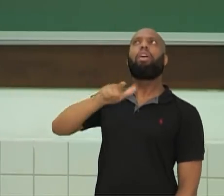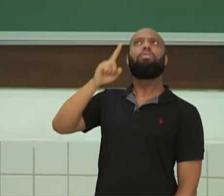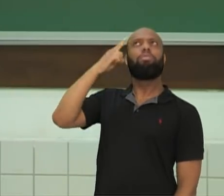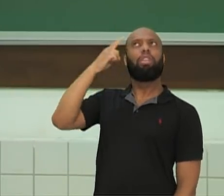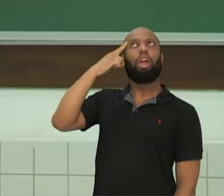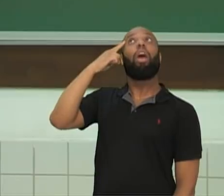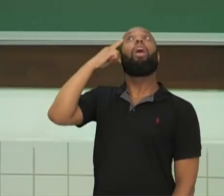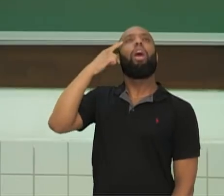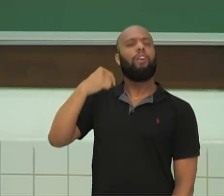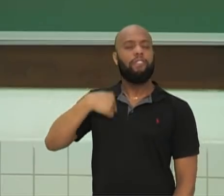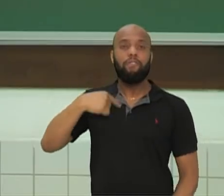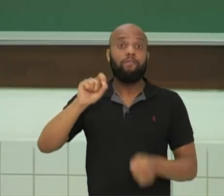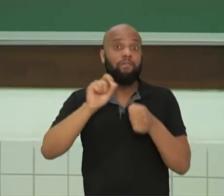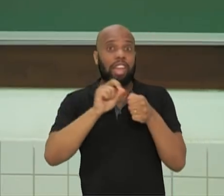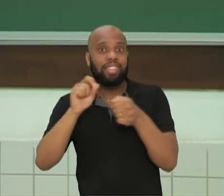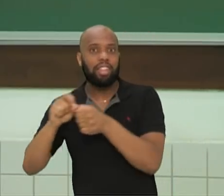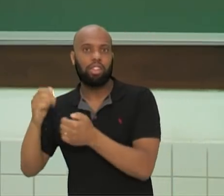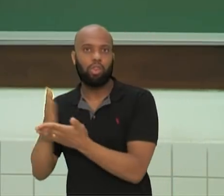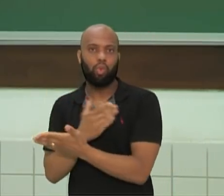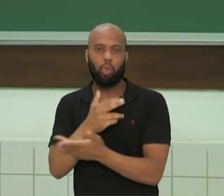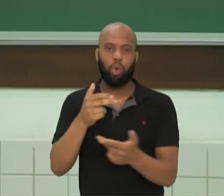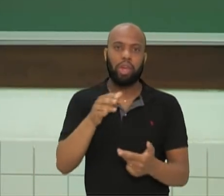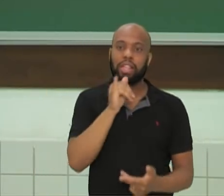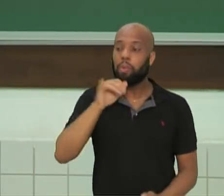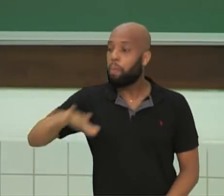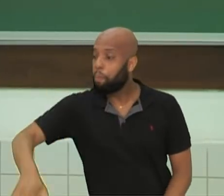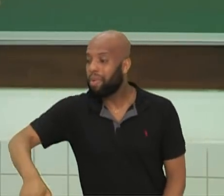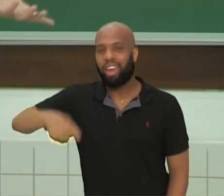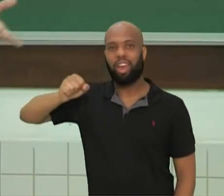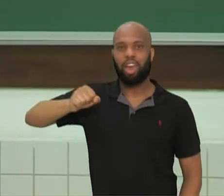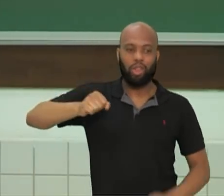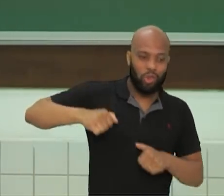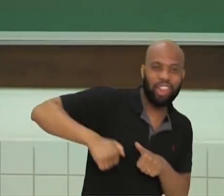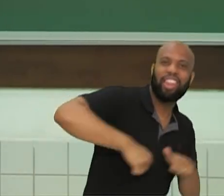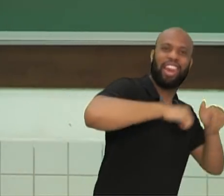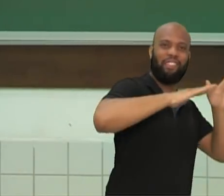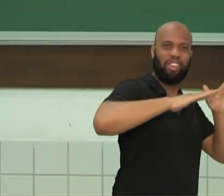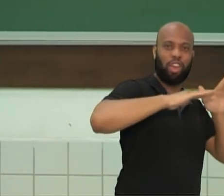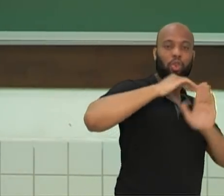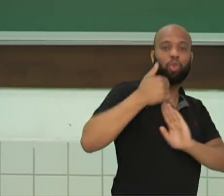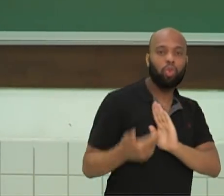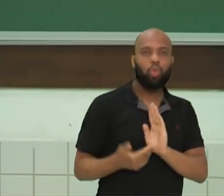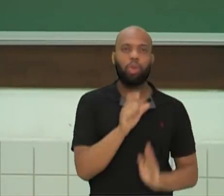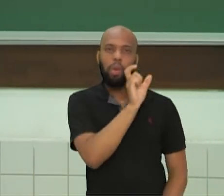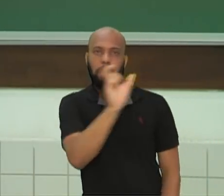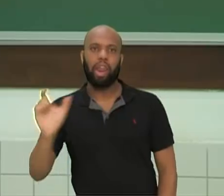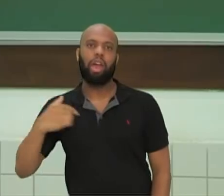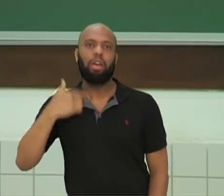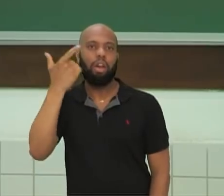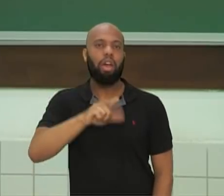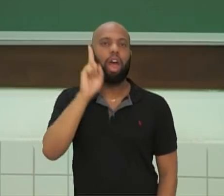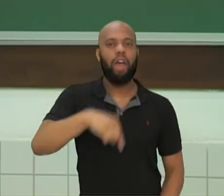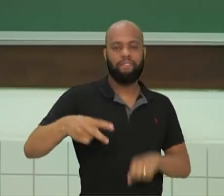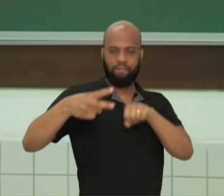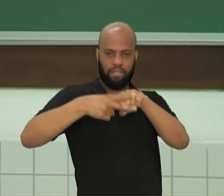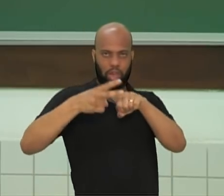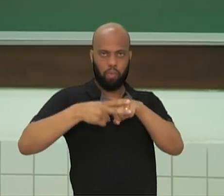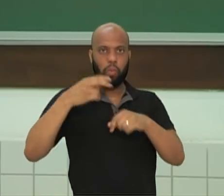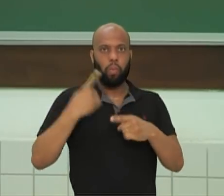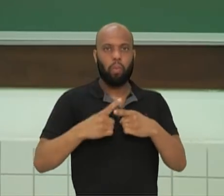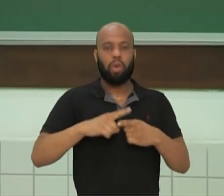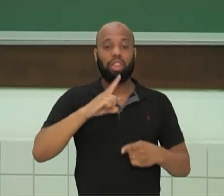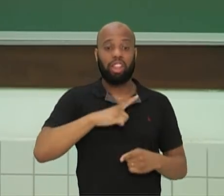fazendo algo, né? Veja, recolhendo, levando, todas essas palavras eu considero como verbo. Elas